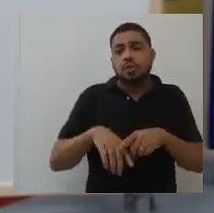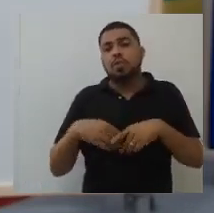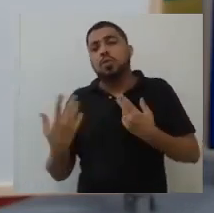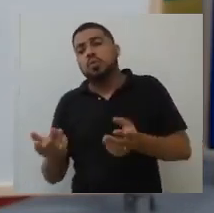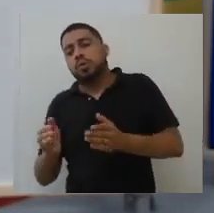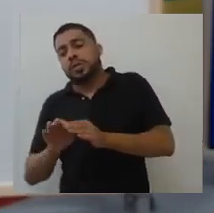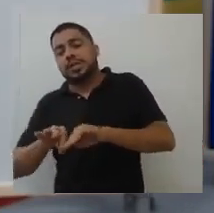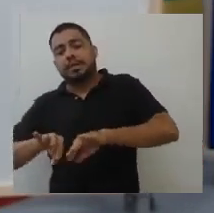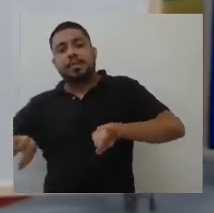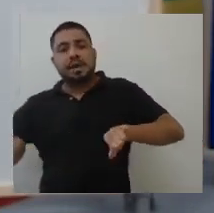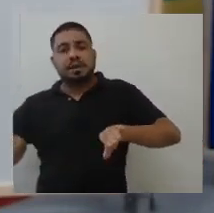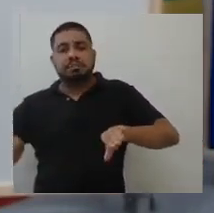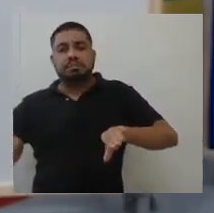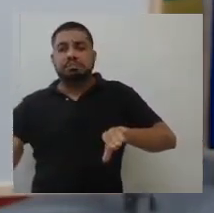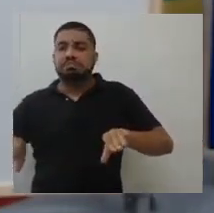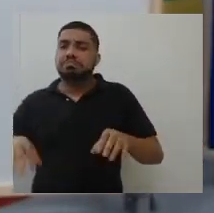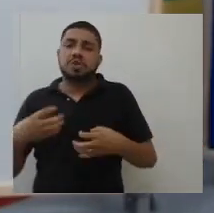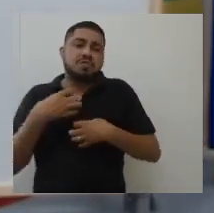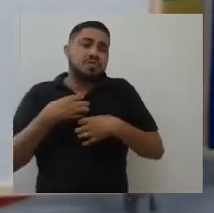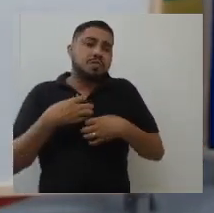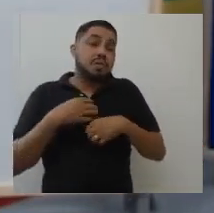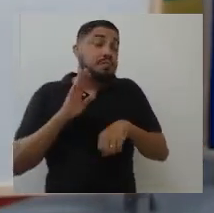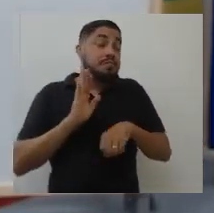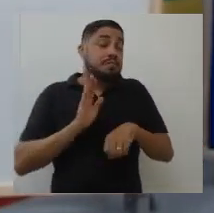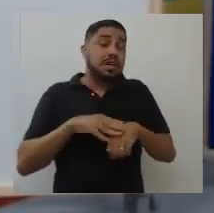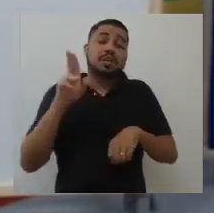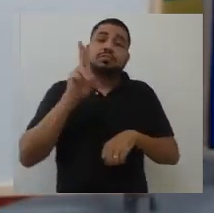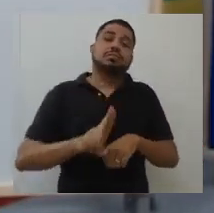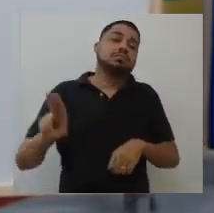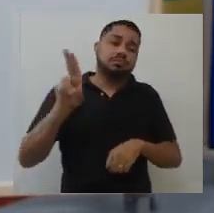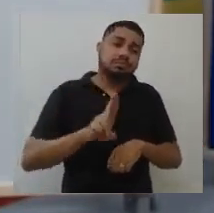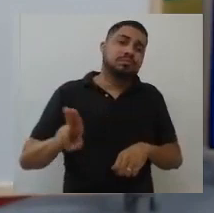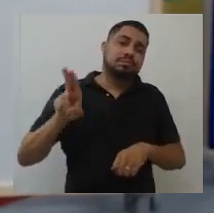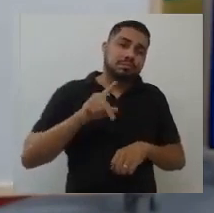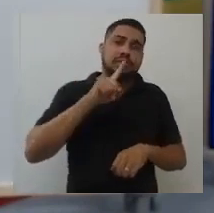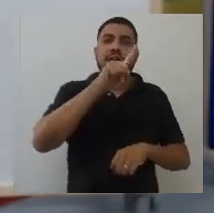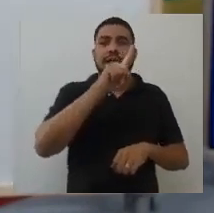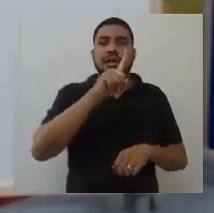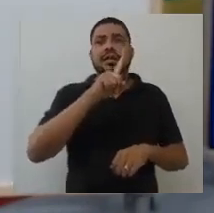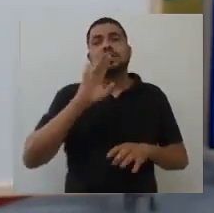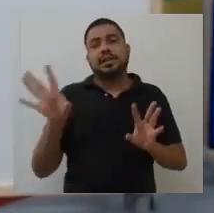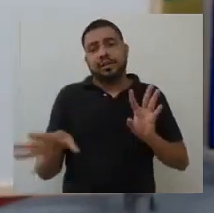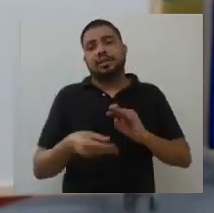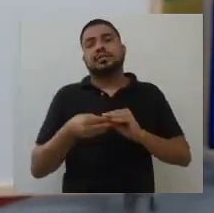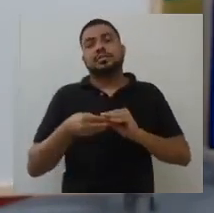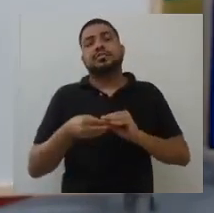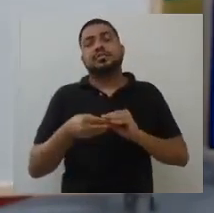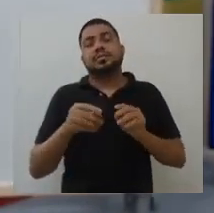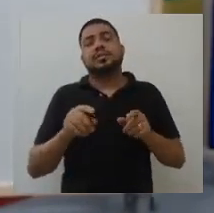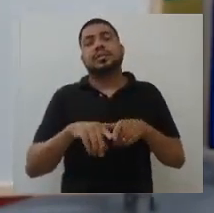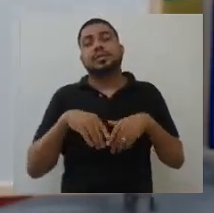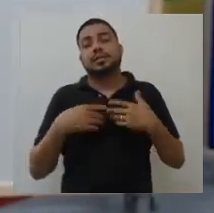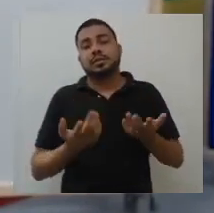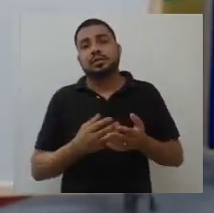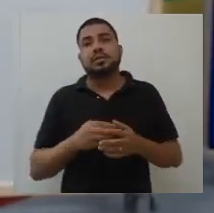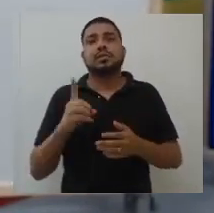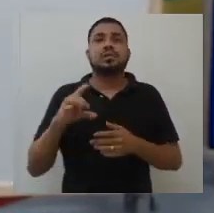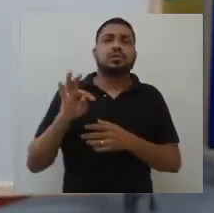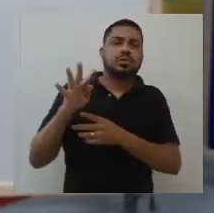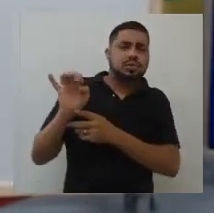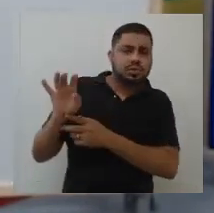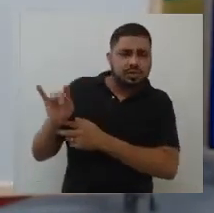forma separada? A forma mais comum, mais usual lá fora é utilizando a forma abreviada. Então, don't you